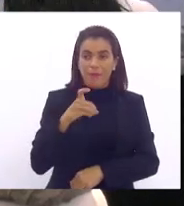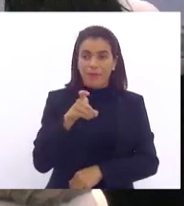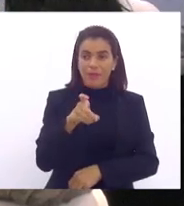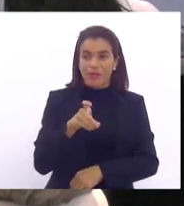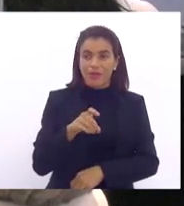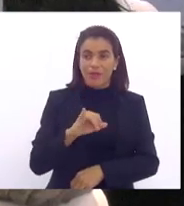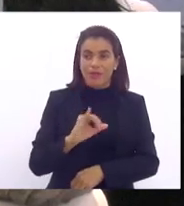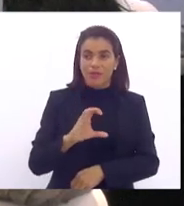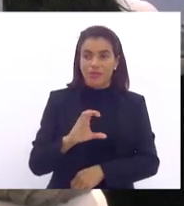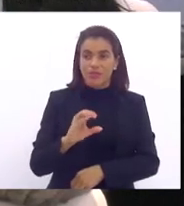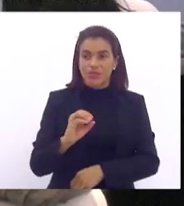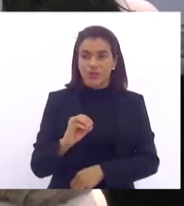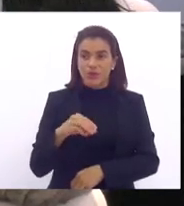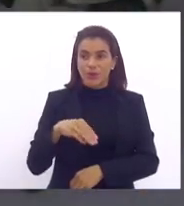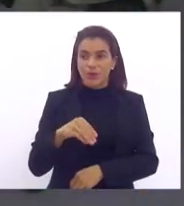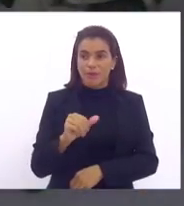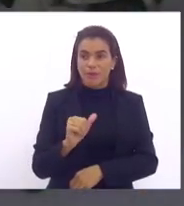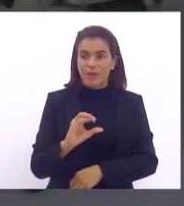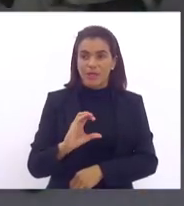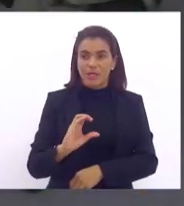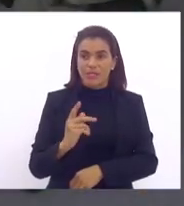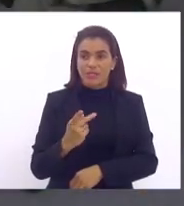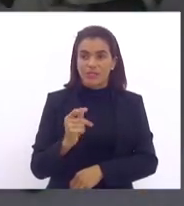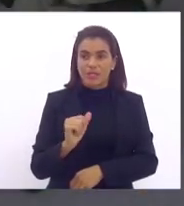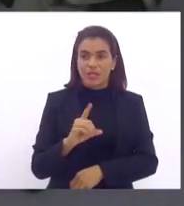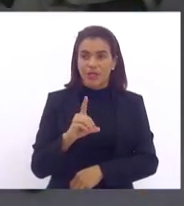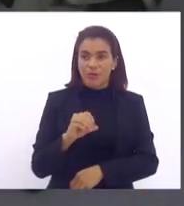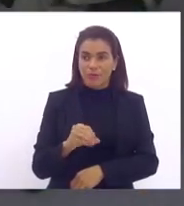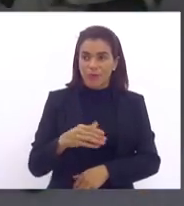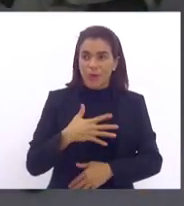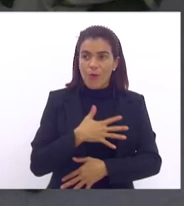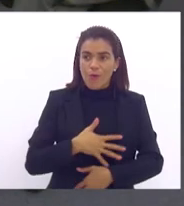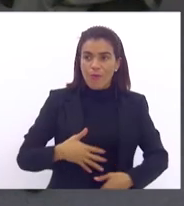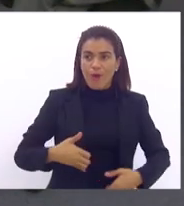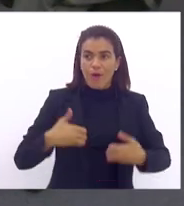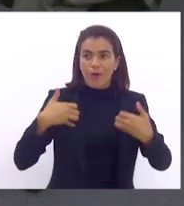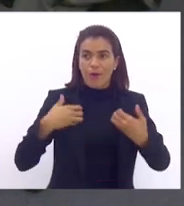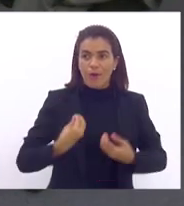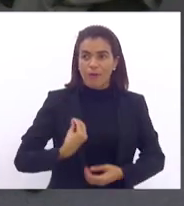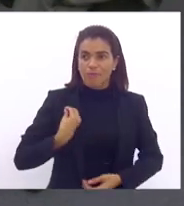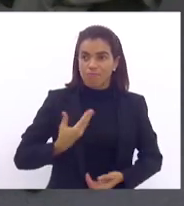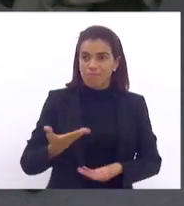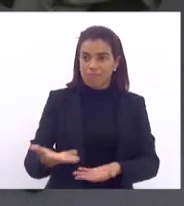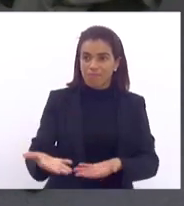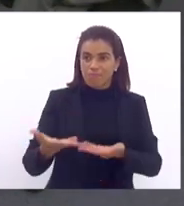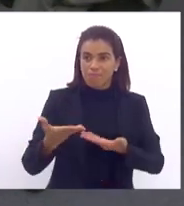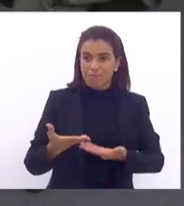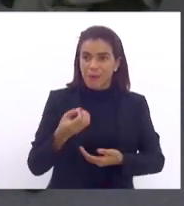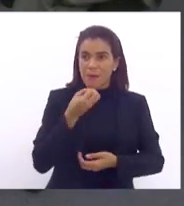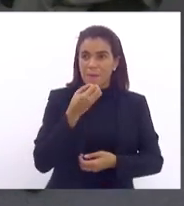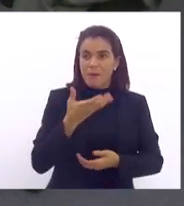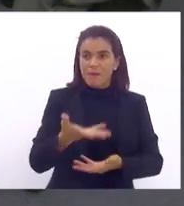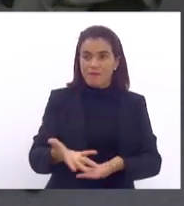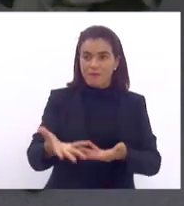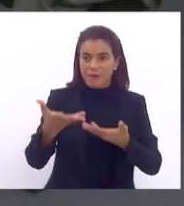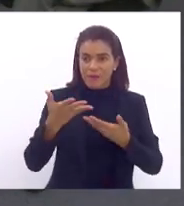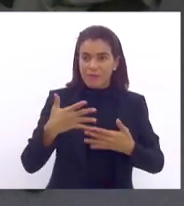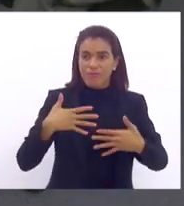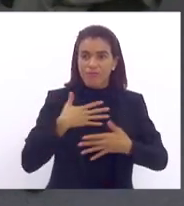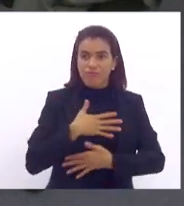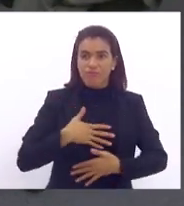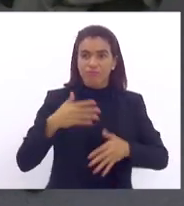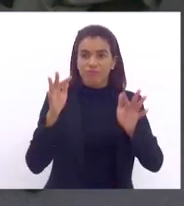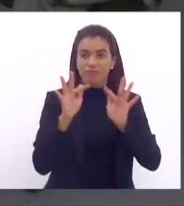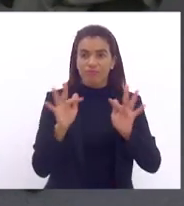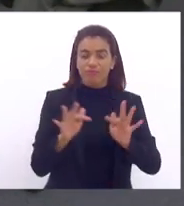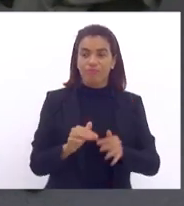corregedor geral da casa uma honra ter vossa excelência aqui no no nosso evento seja muito bem-vindo nos alegra muito sua presença